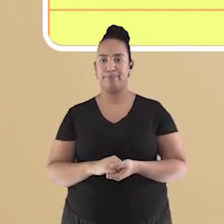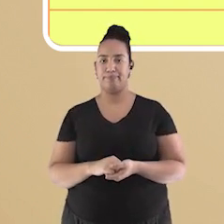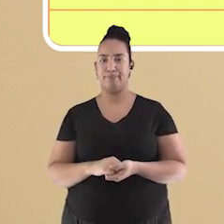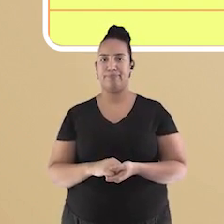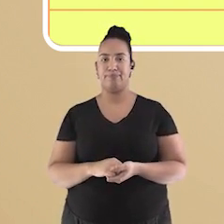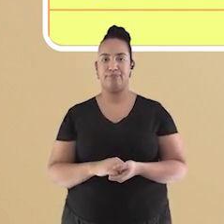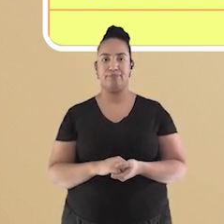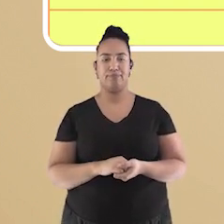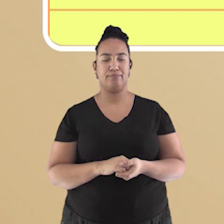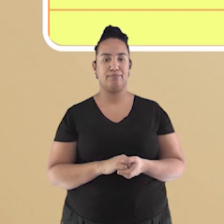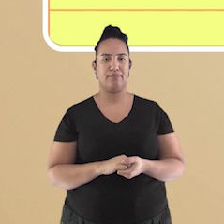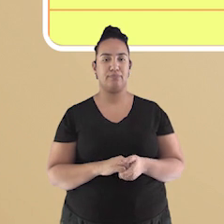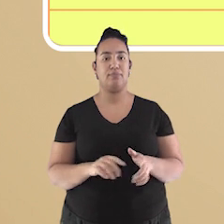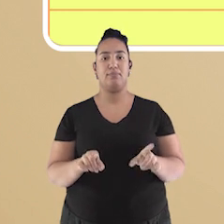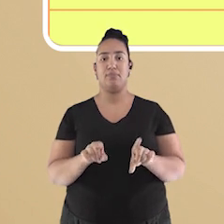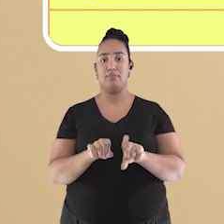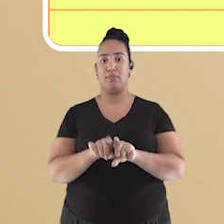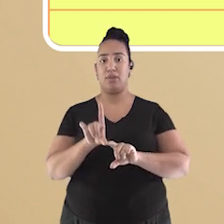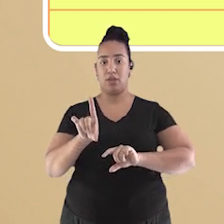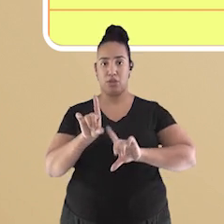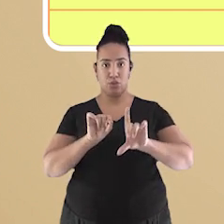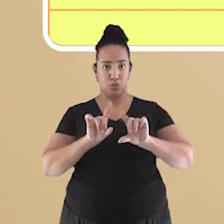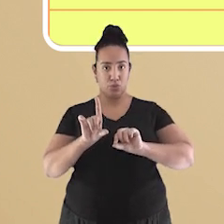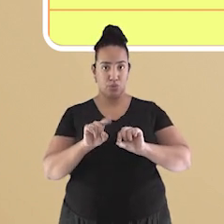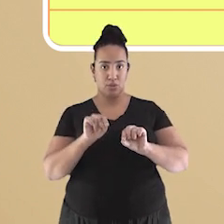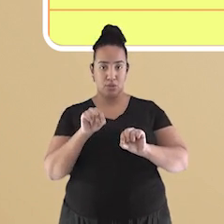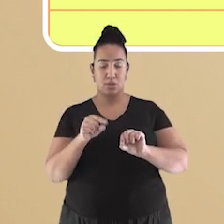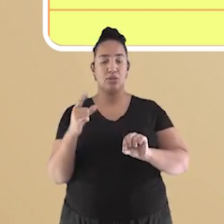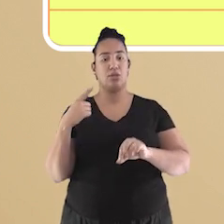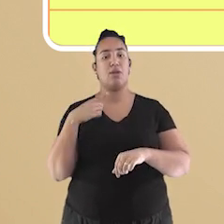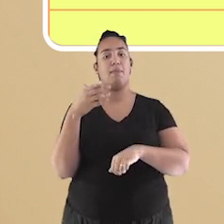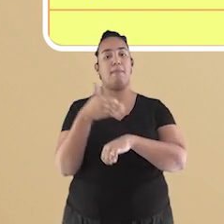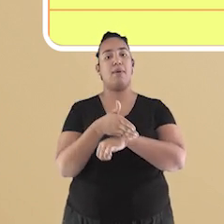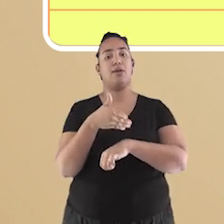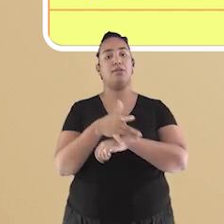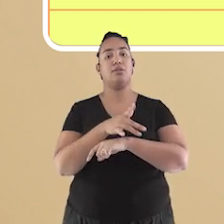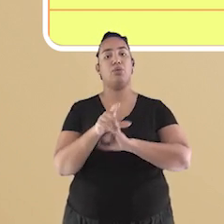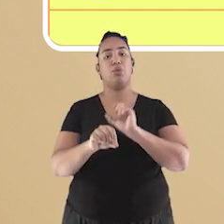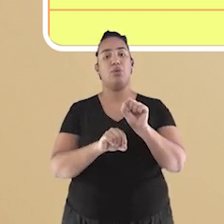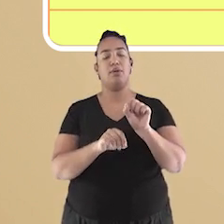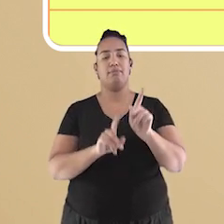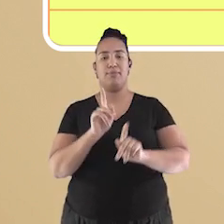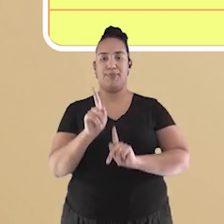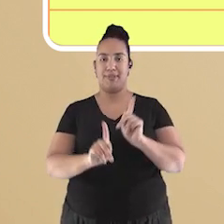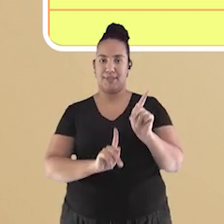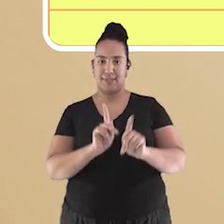e que essa decisão conta com a participação da população.